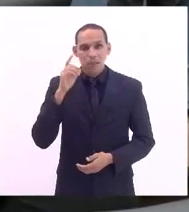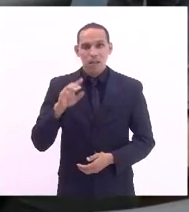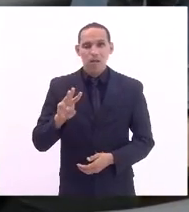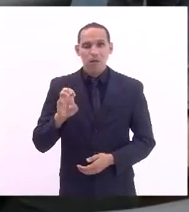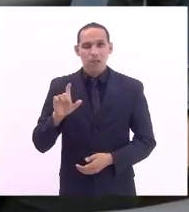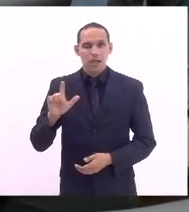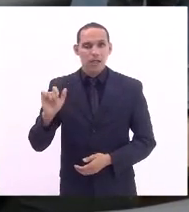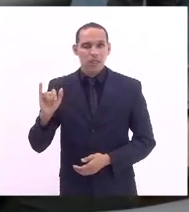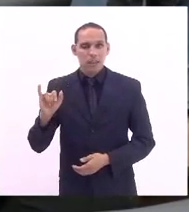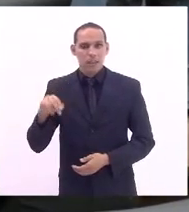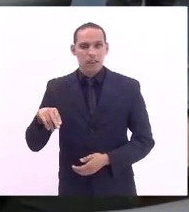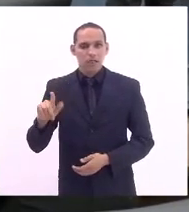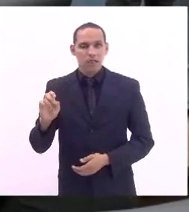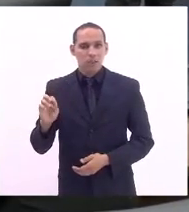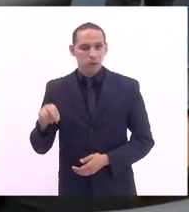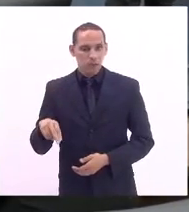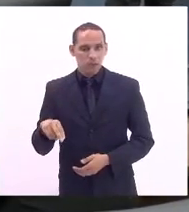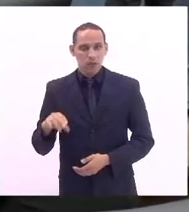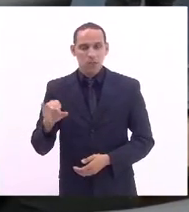José.